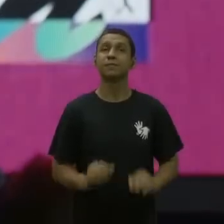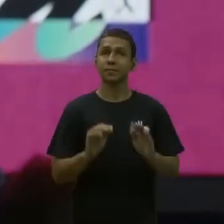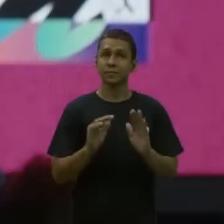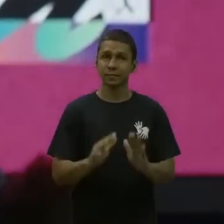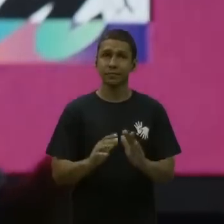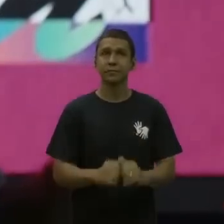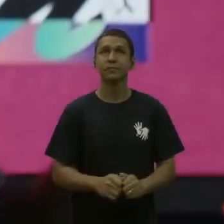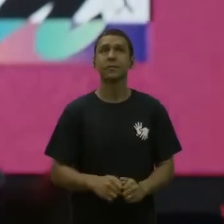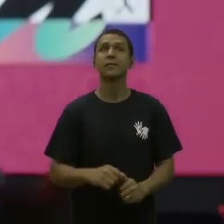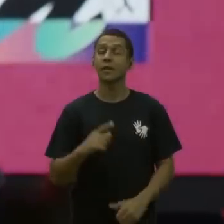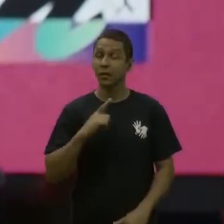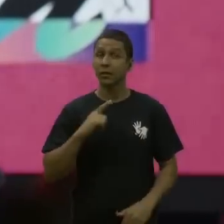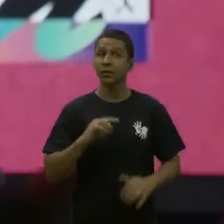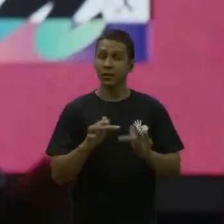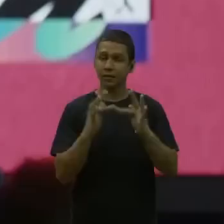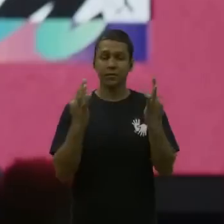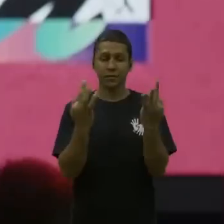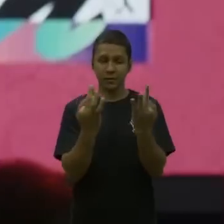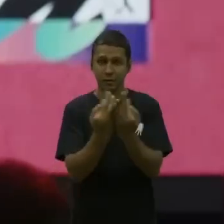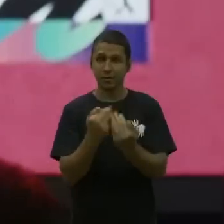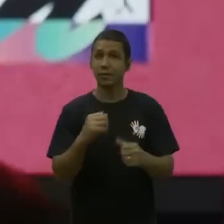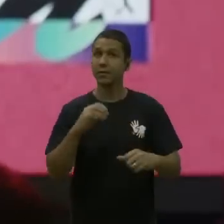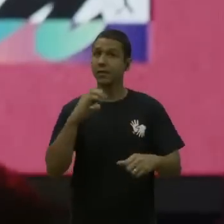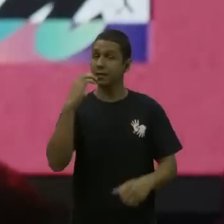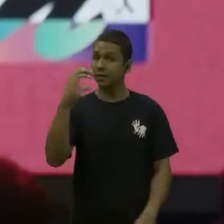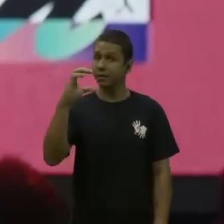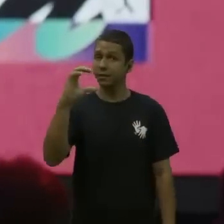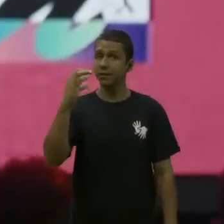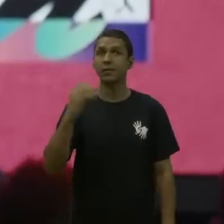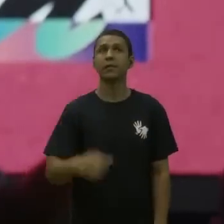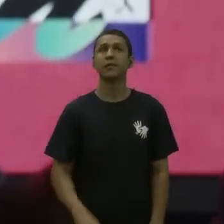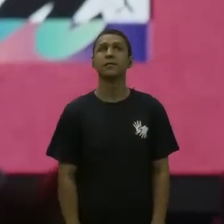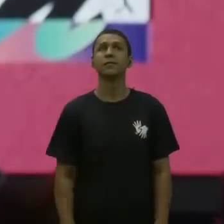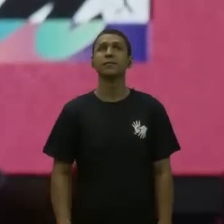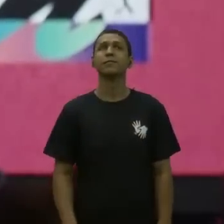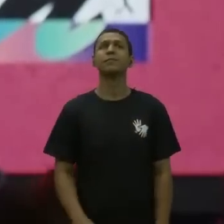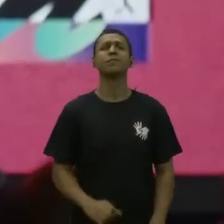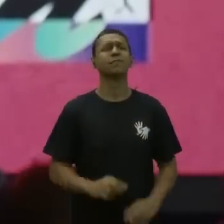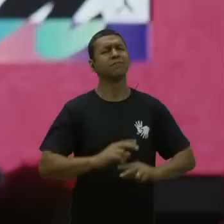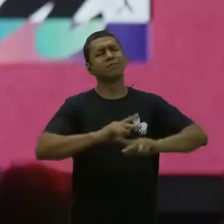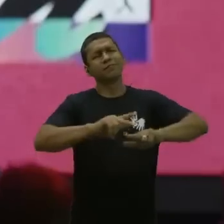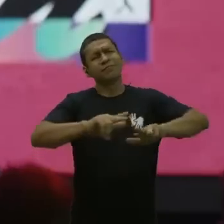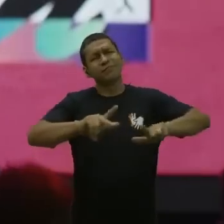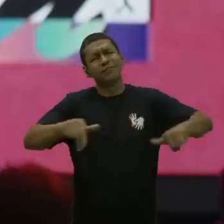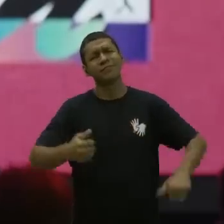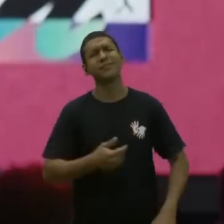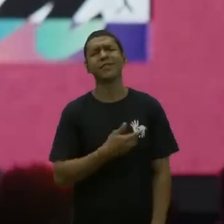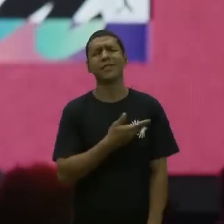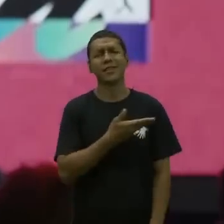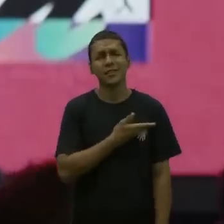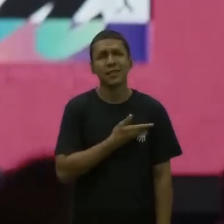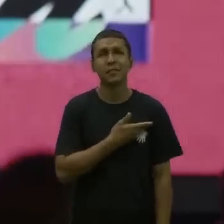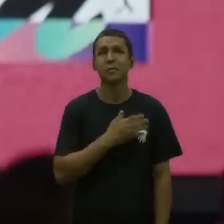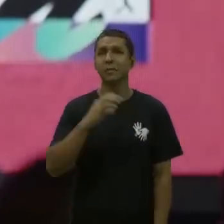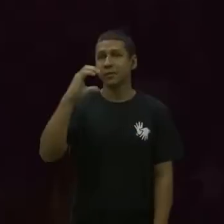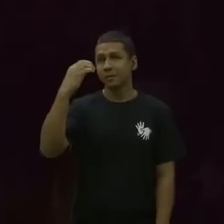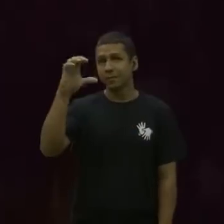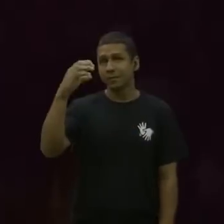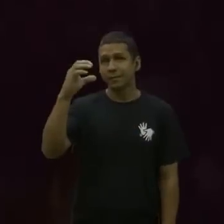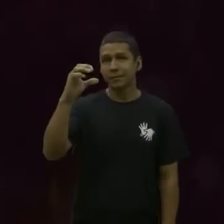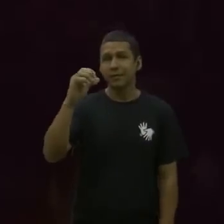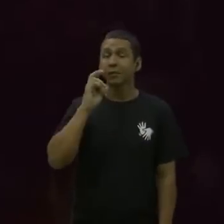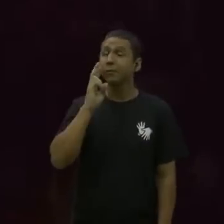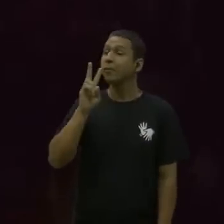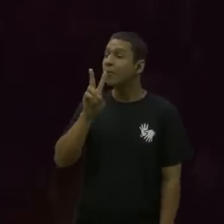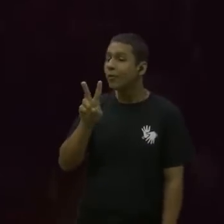Mas eu tenho uma família aqui em Niterói. E eu tenho muitos amigos aqui em Niterói. Cada vez que eu